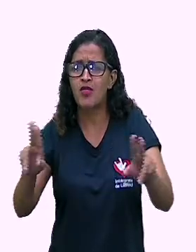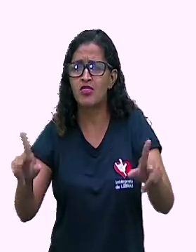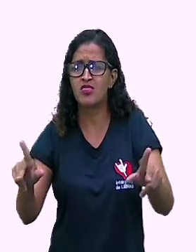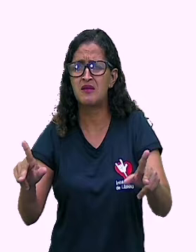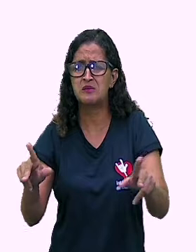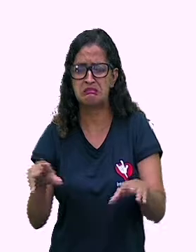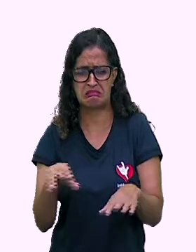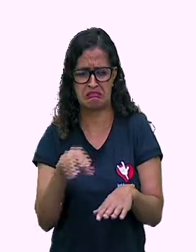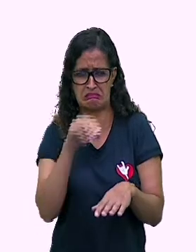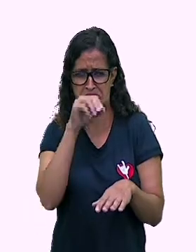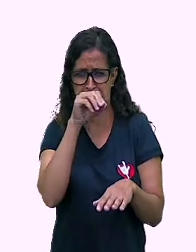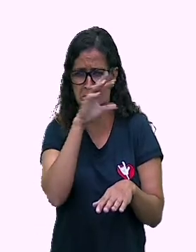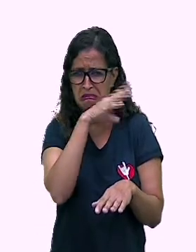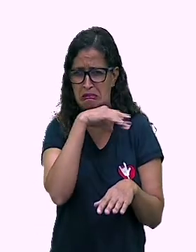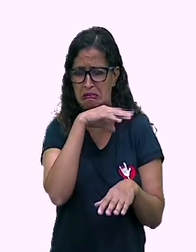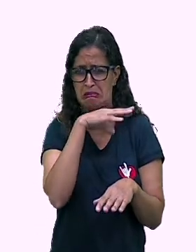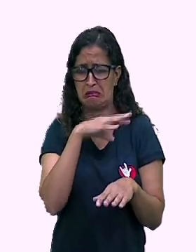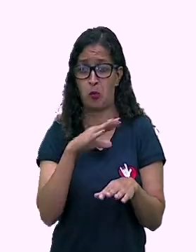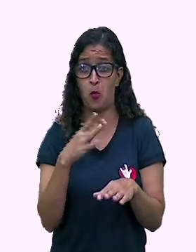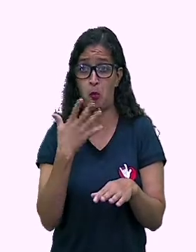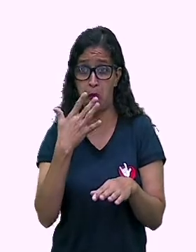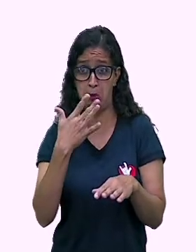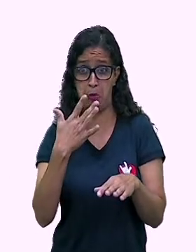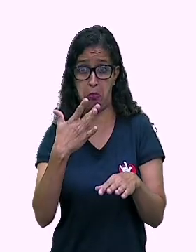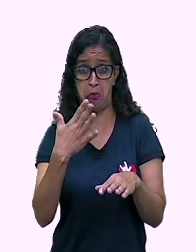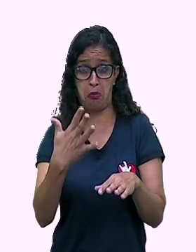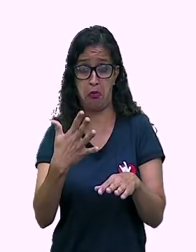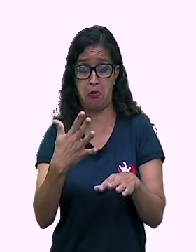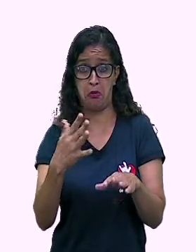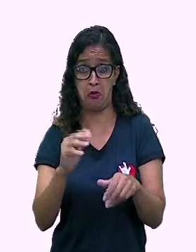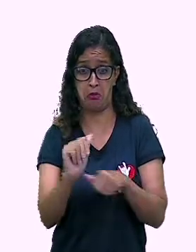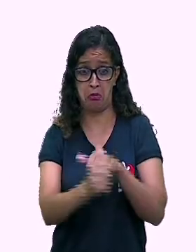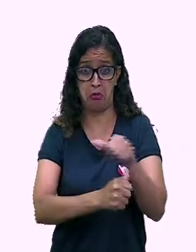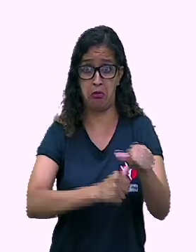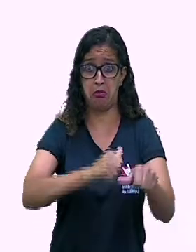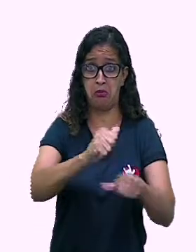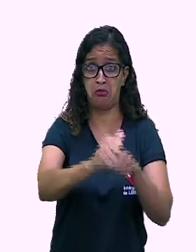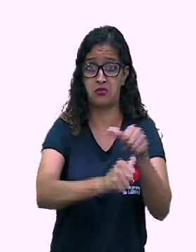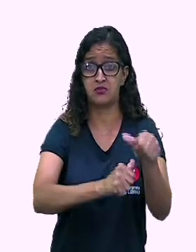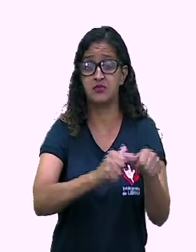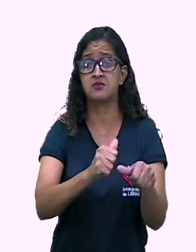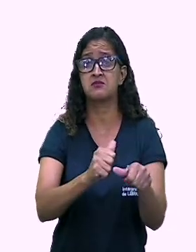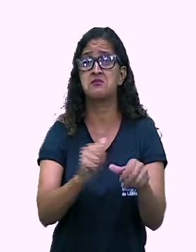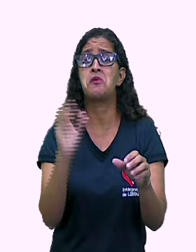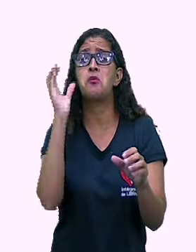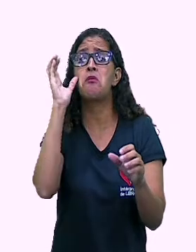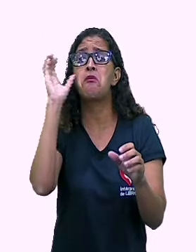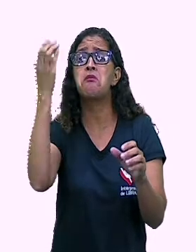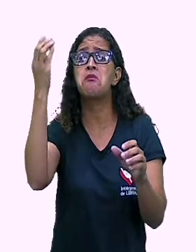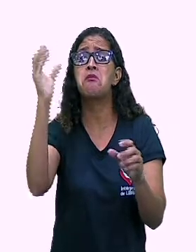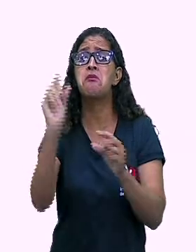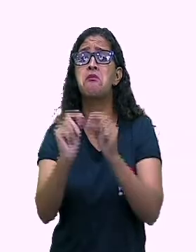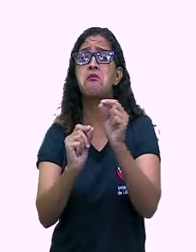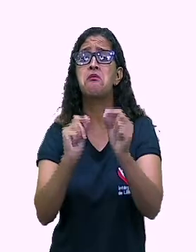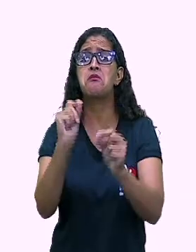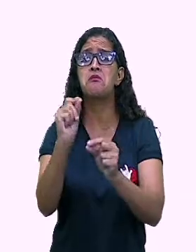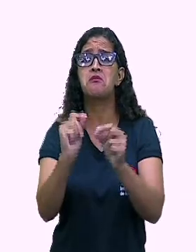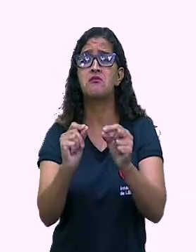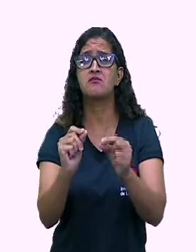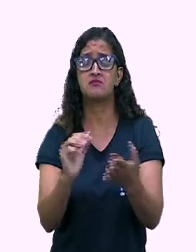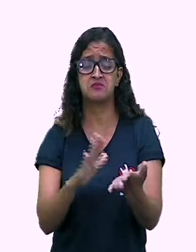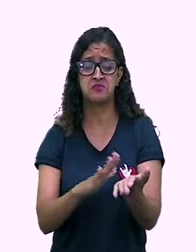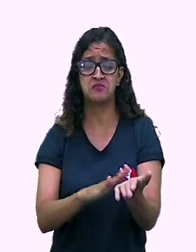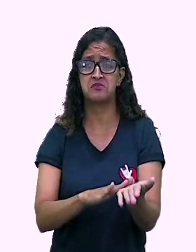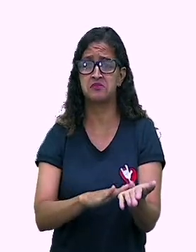seu cheiro, sua cor estavam transformados. O que será que aconteceu